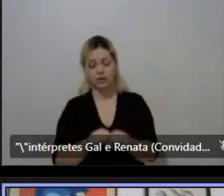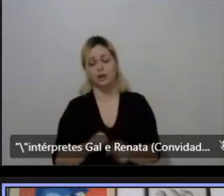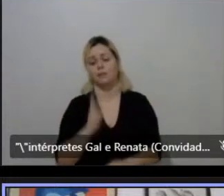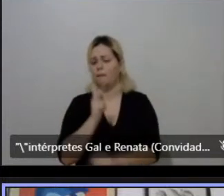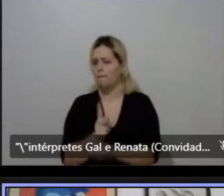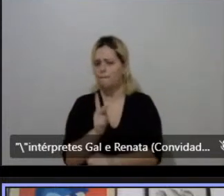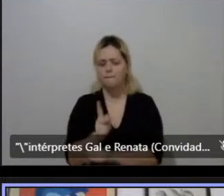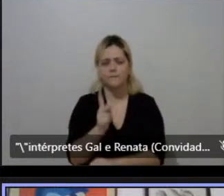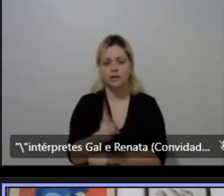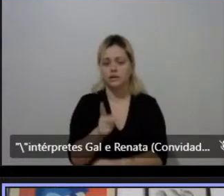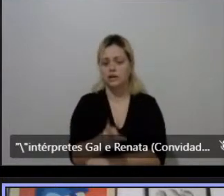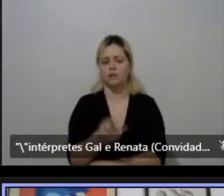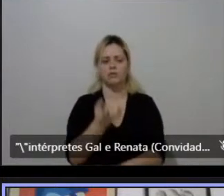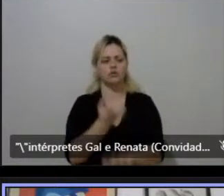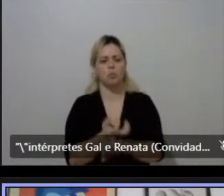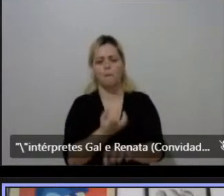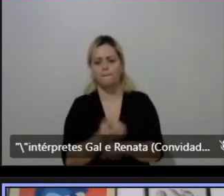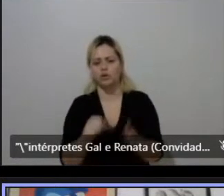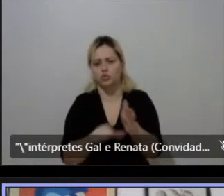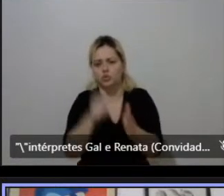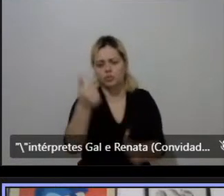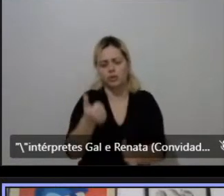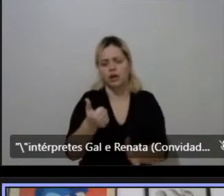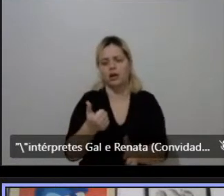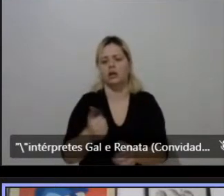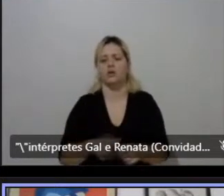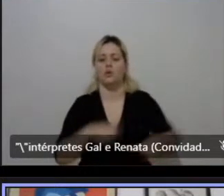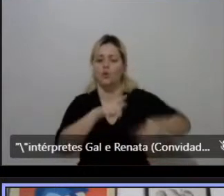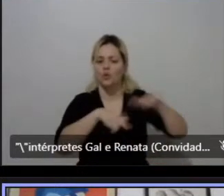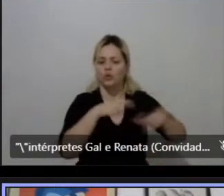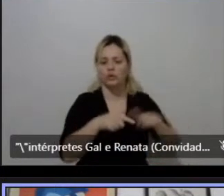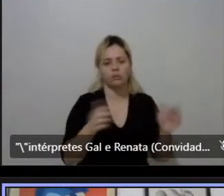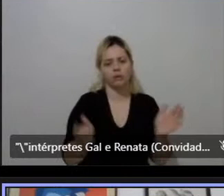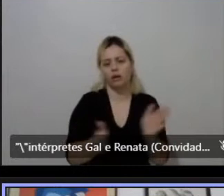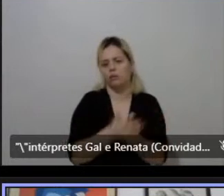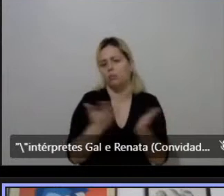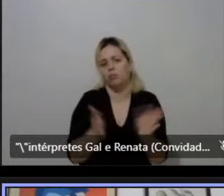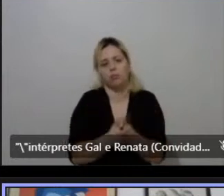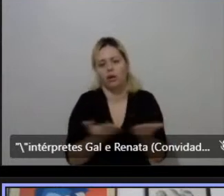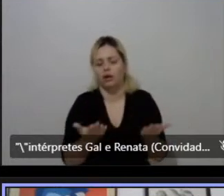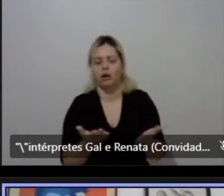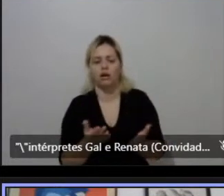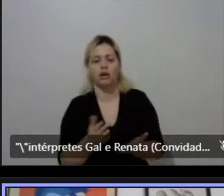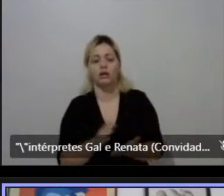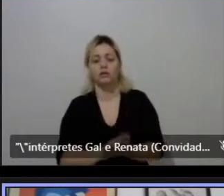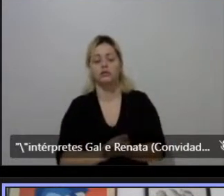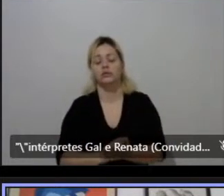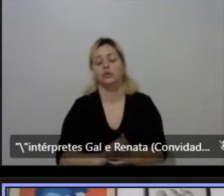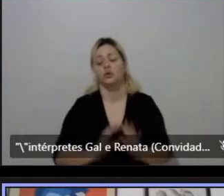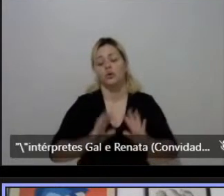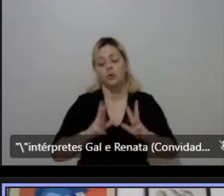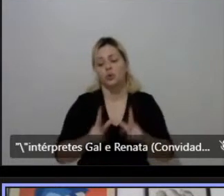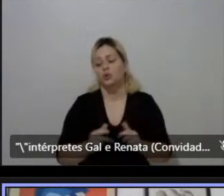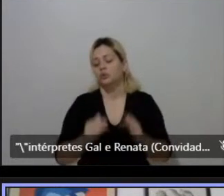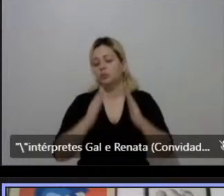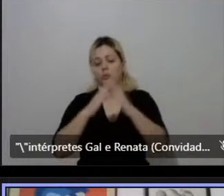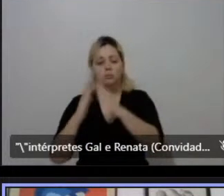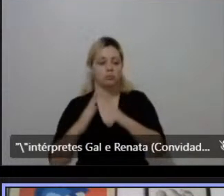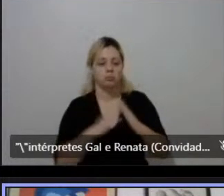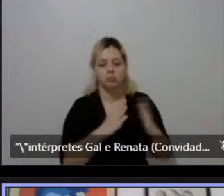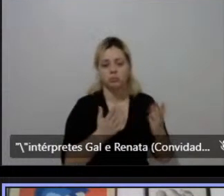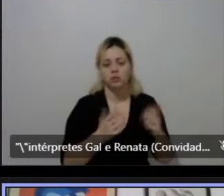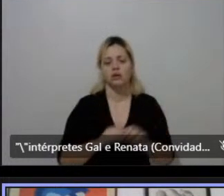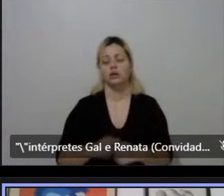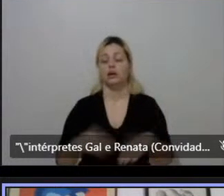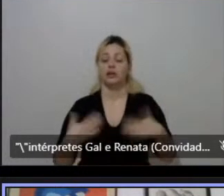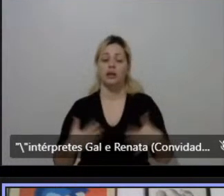constantemente o exportador de matérias-primas, de mão de obra barata, o espaço onde há a possibilidade de flexibilização de leis, né? E a gente vai